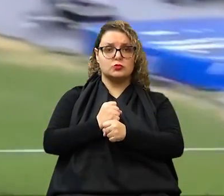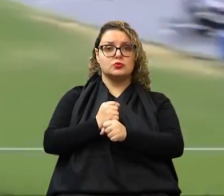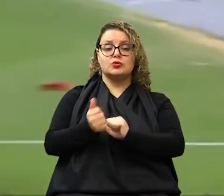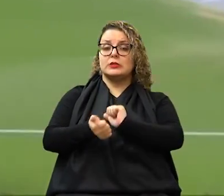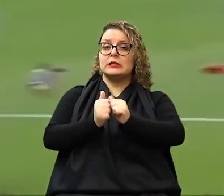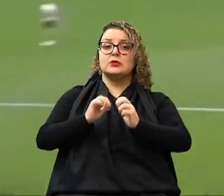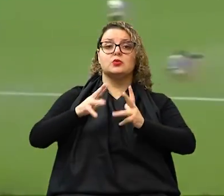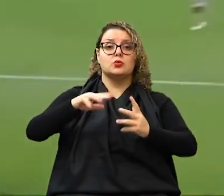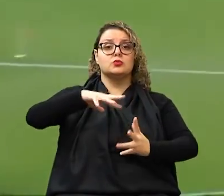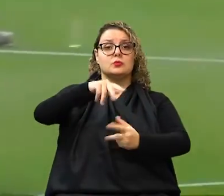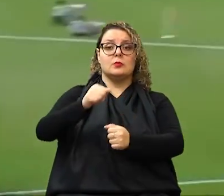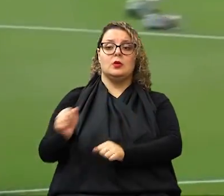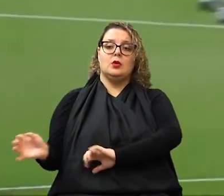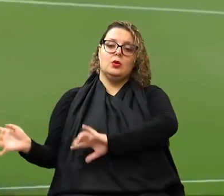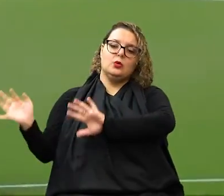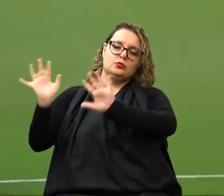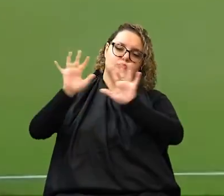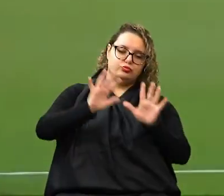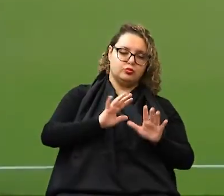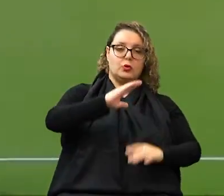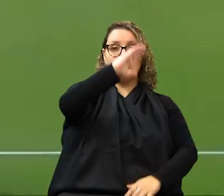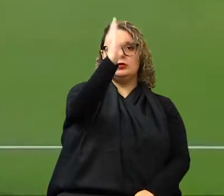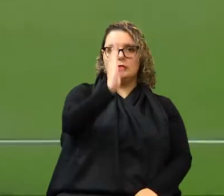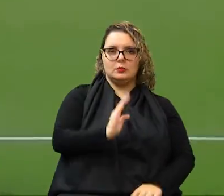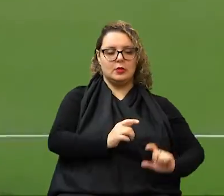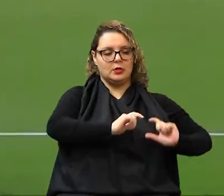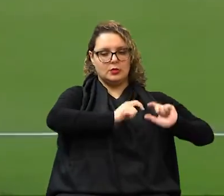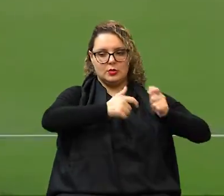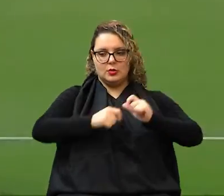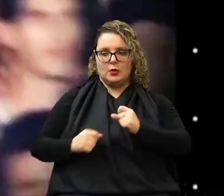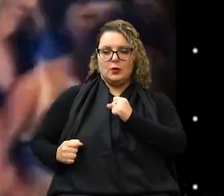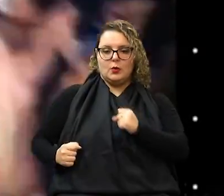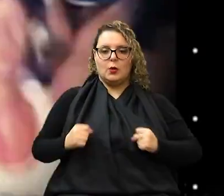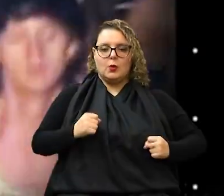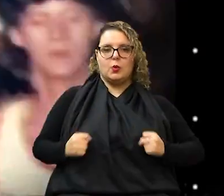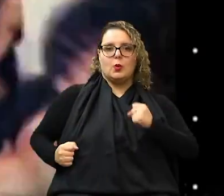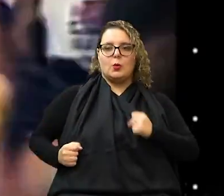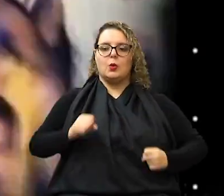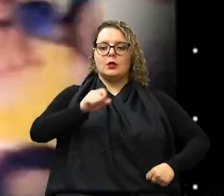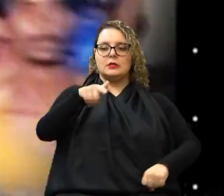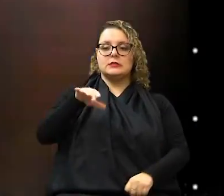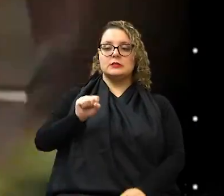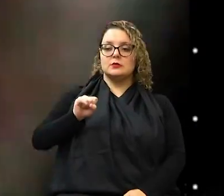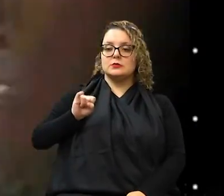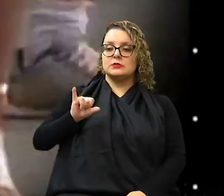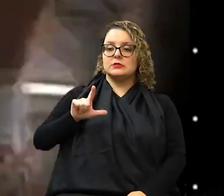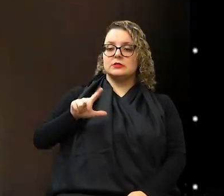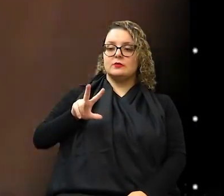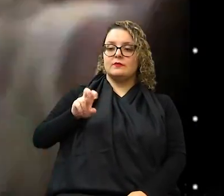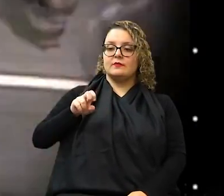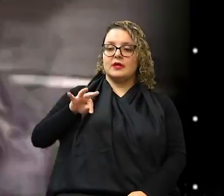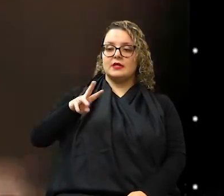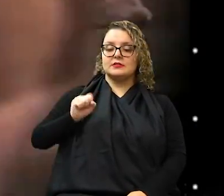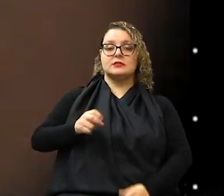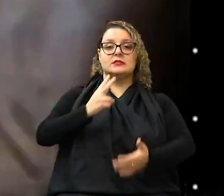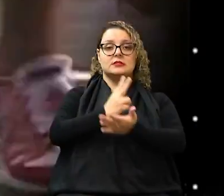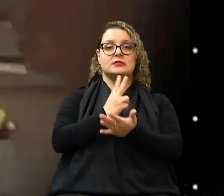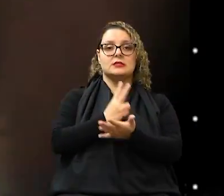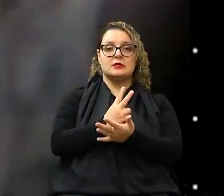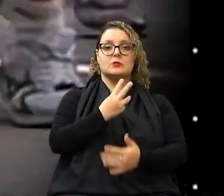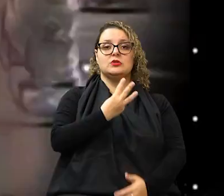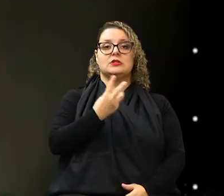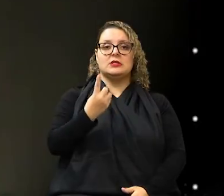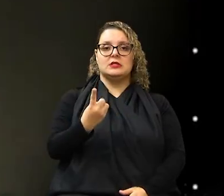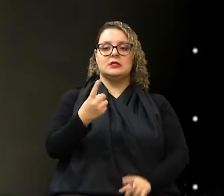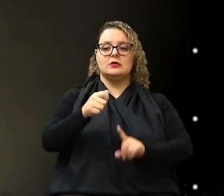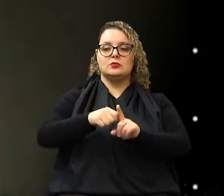mundo inteiro desembarcam no Brasil para participar da tradicional Corrida de São Silvestre, que acontece sempre no dia